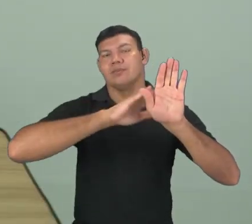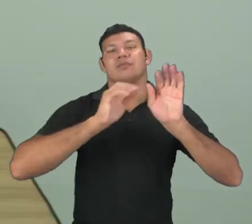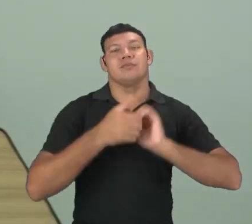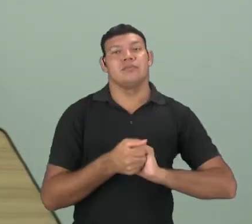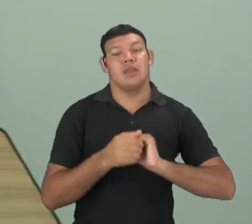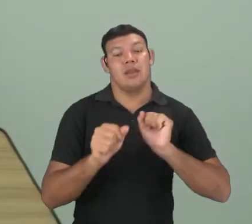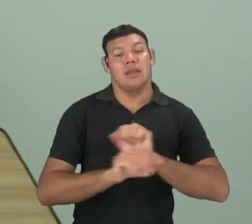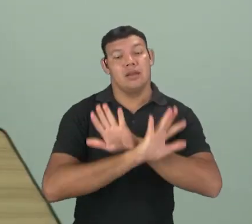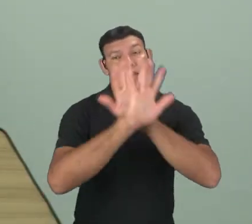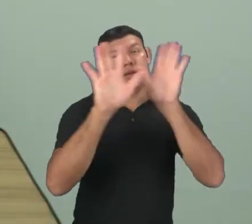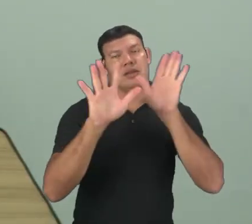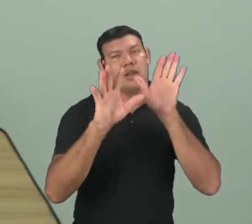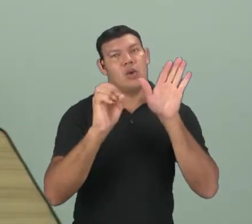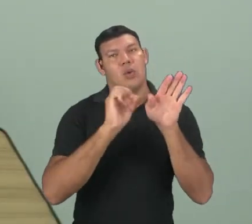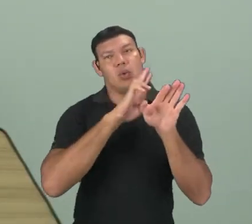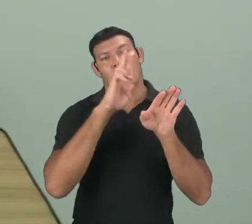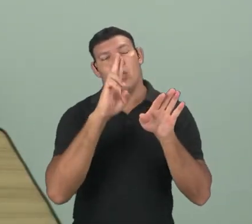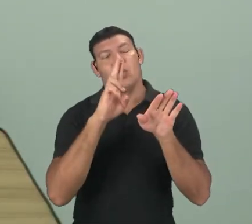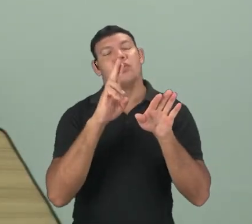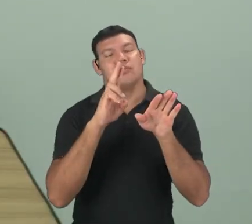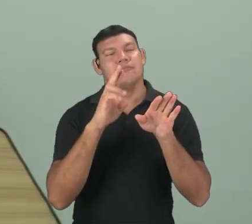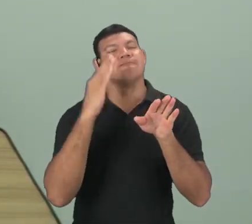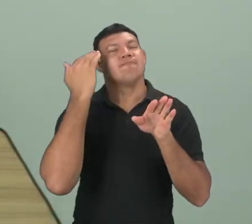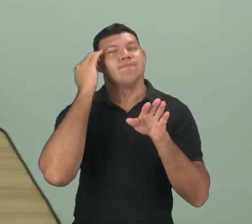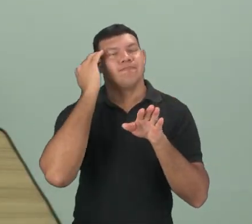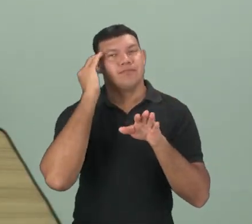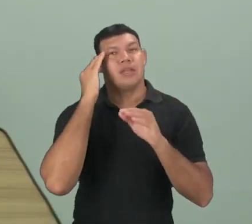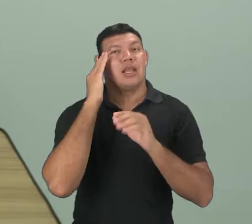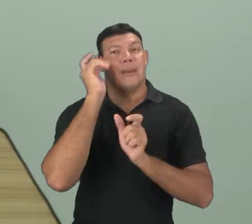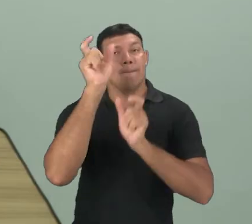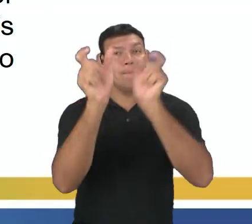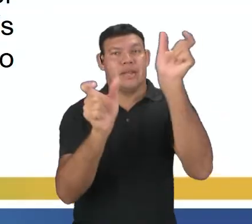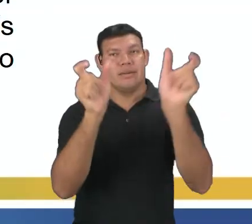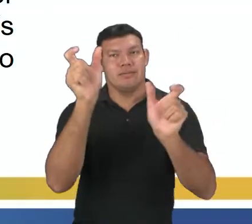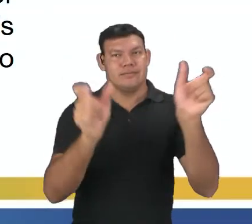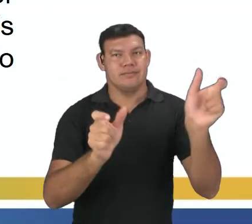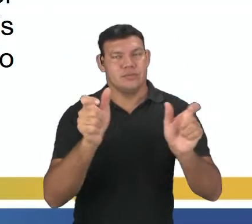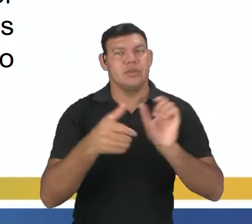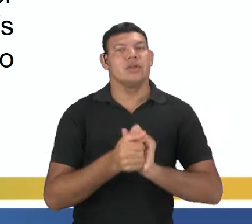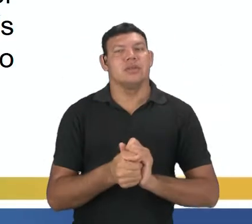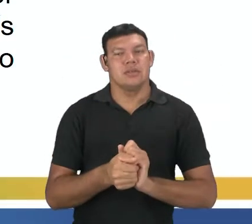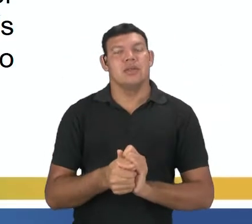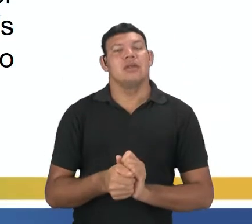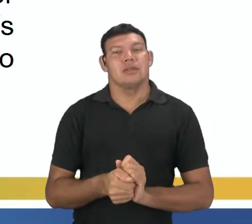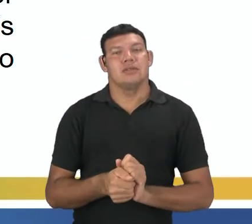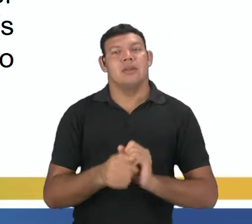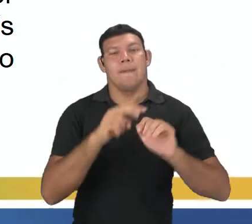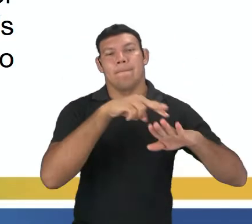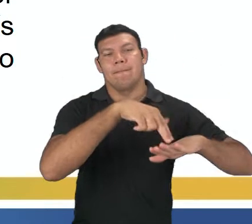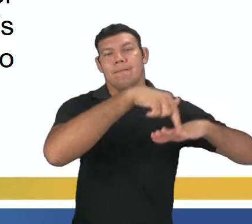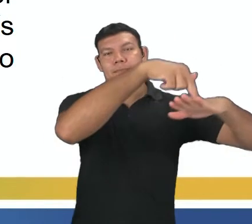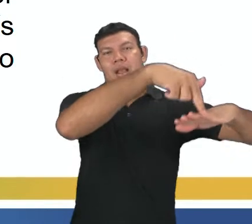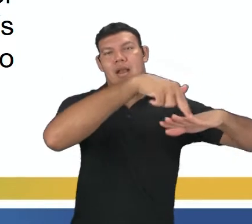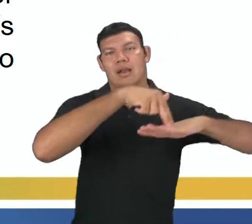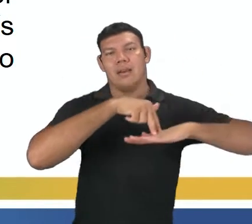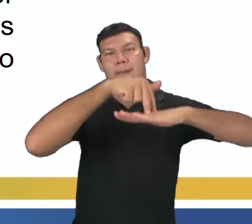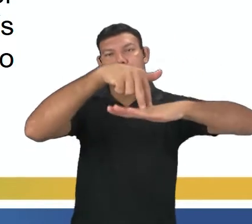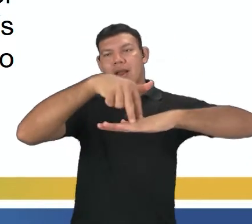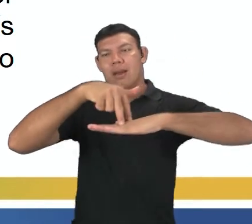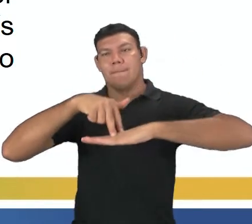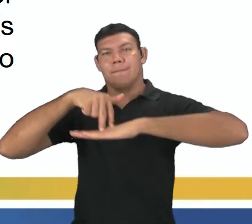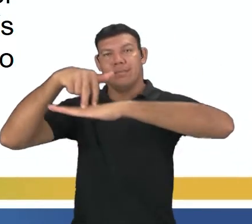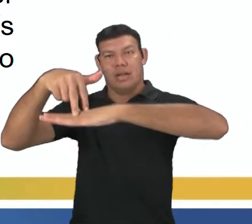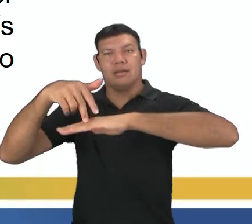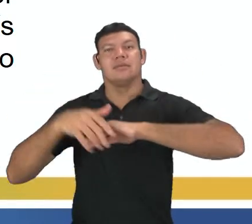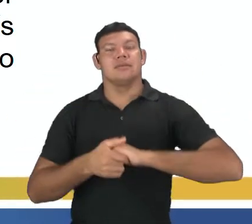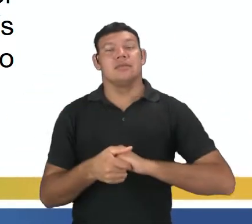Claramente ou subtendida, Onde os personagens situam-se. Novamente, por tratar-se de